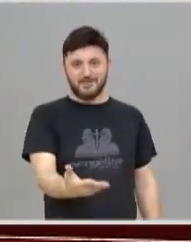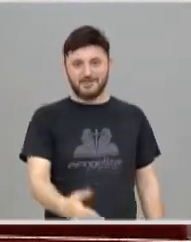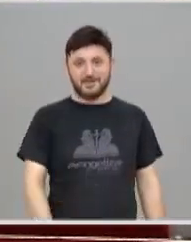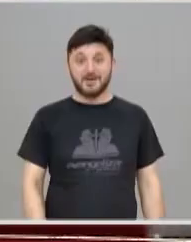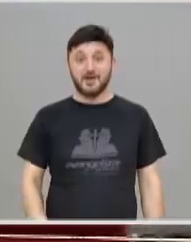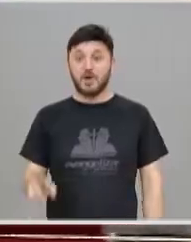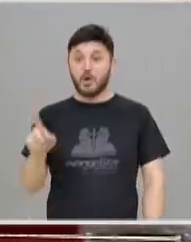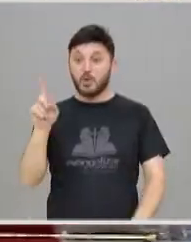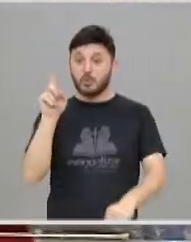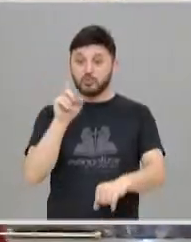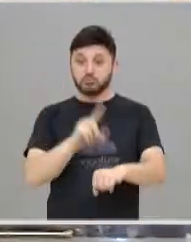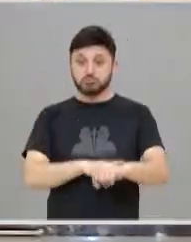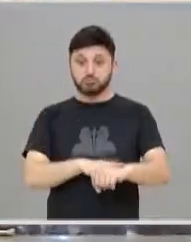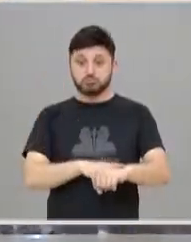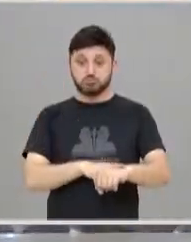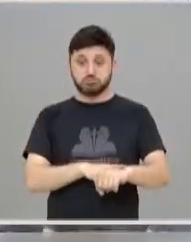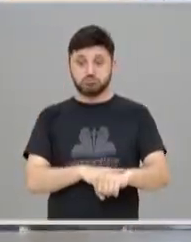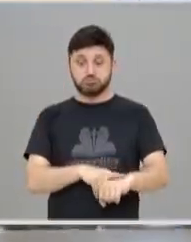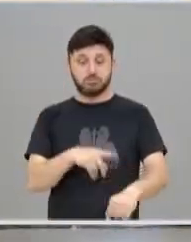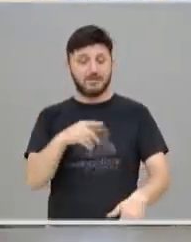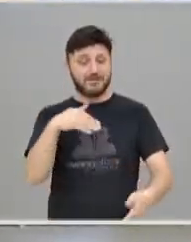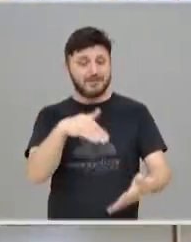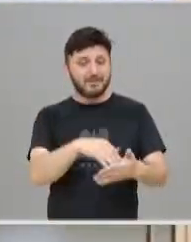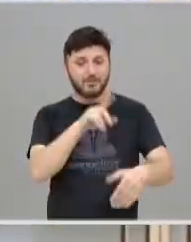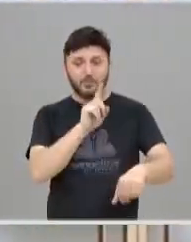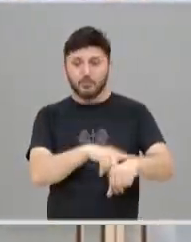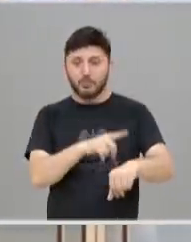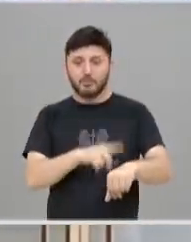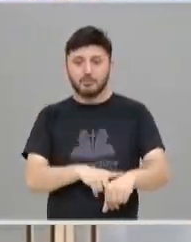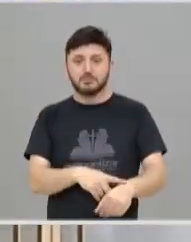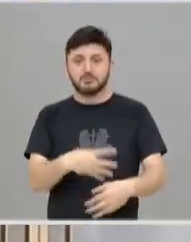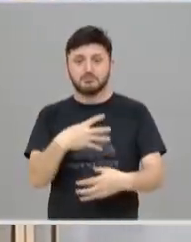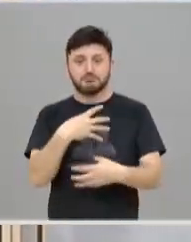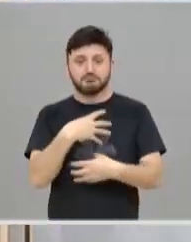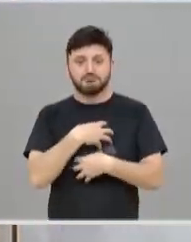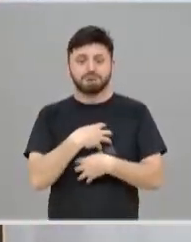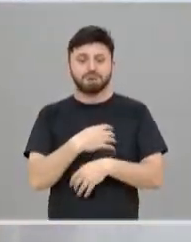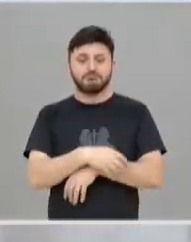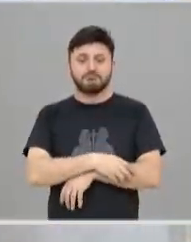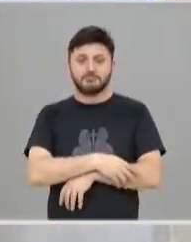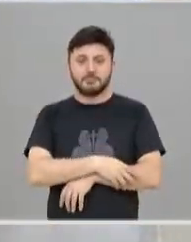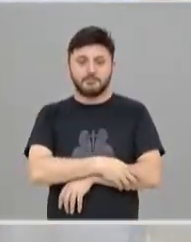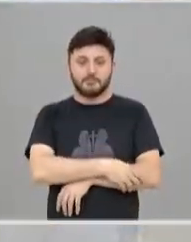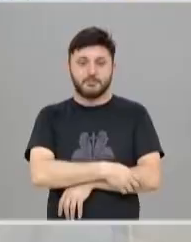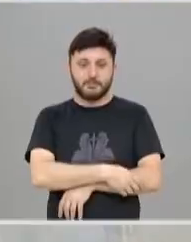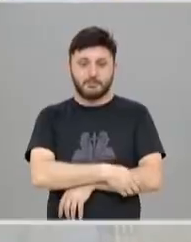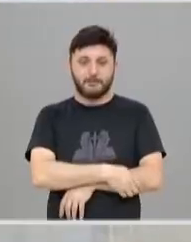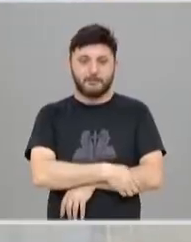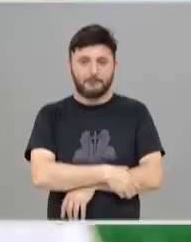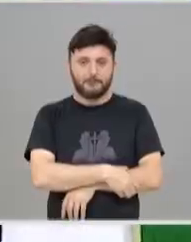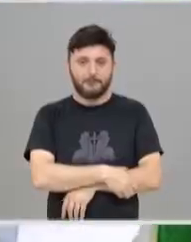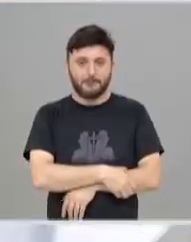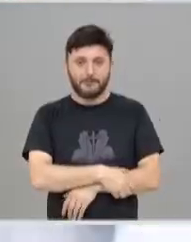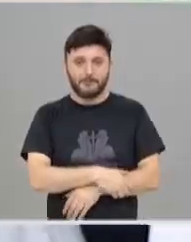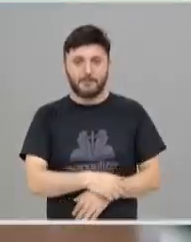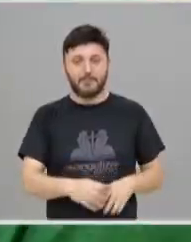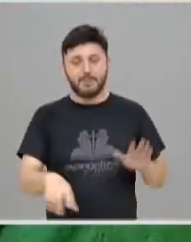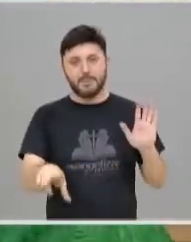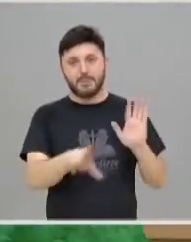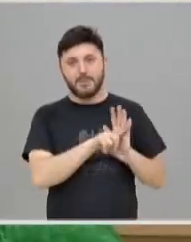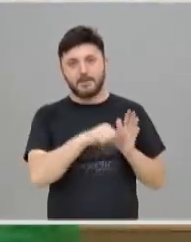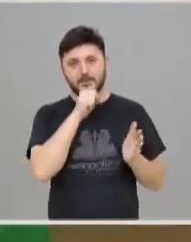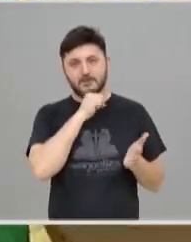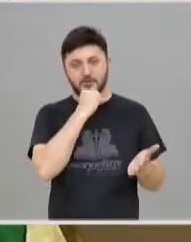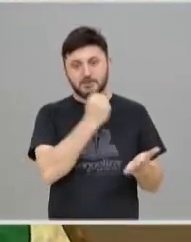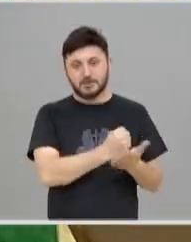Naquele momento, naquela circunstância, no Antigo Testamento, numa lei